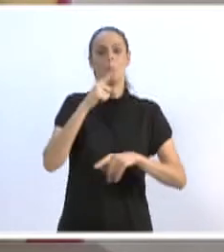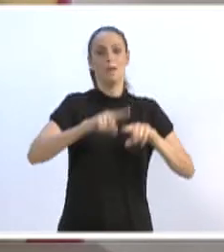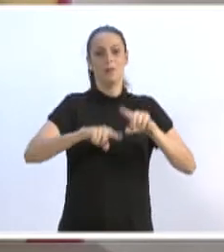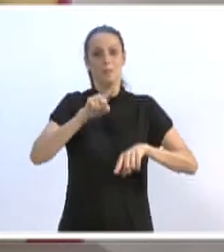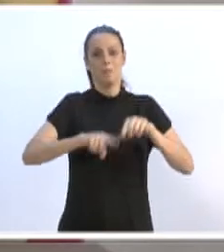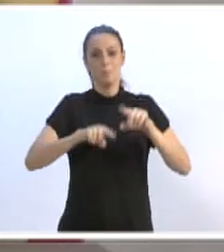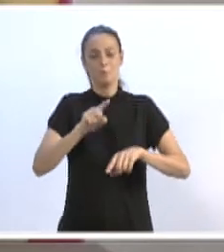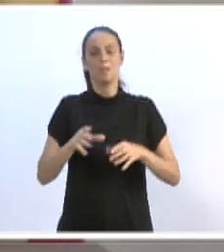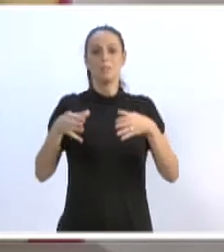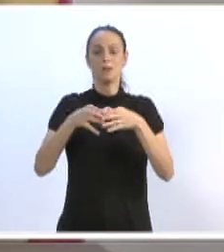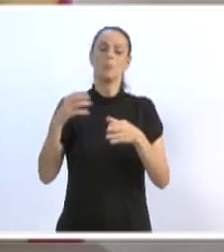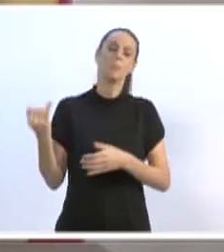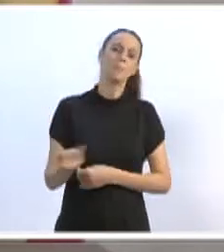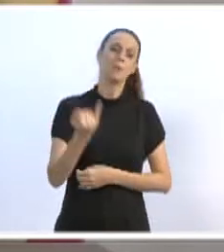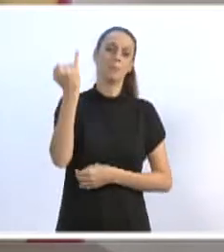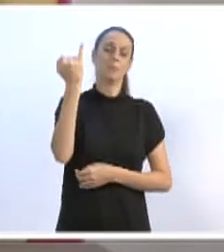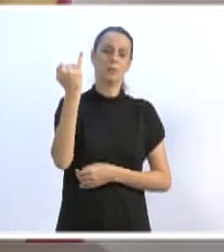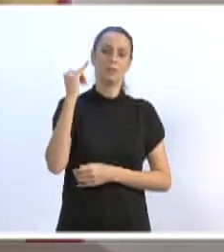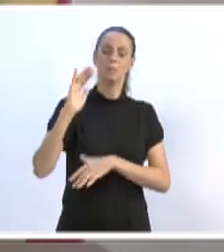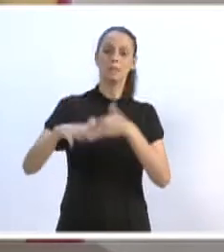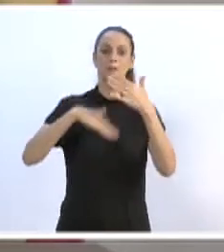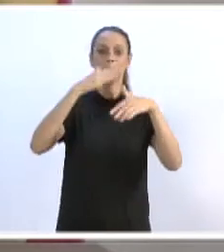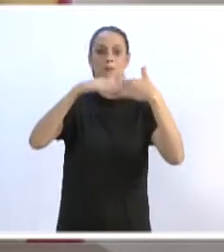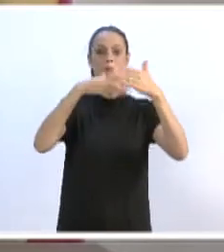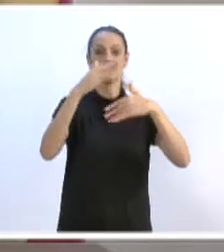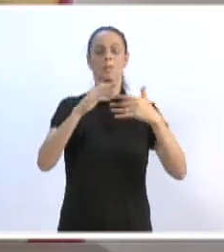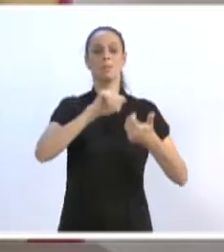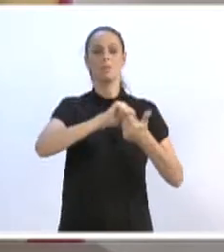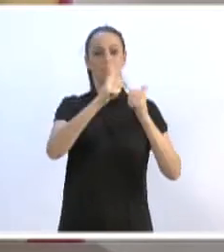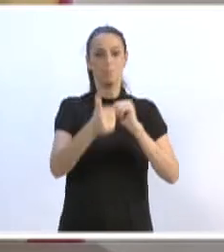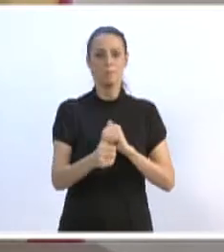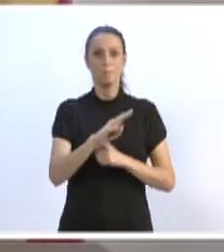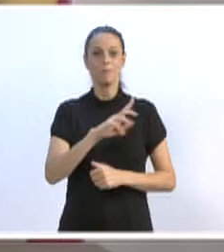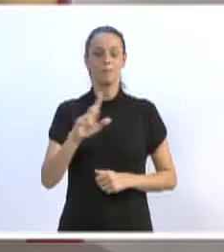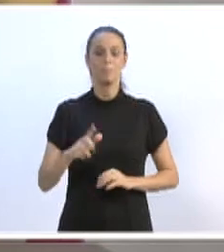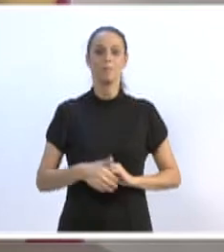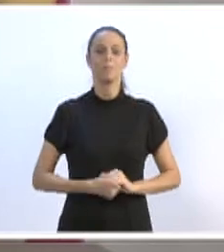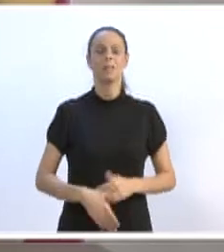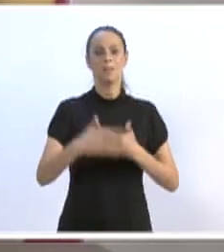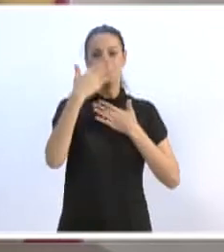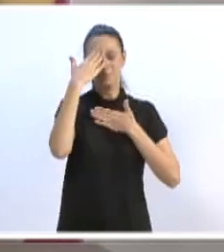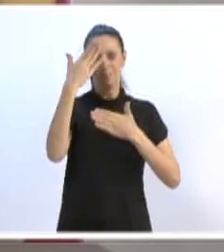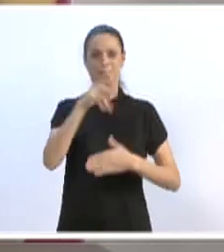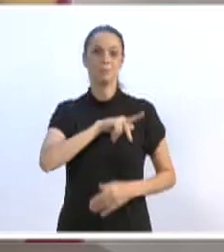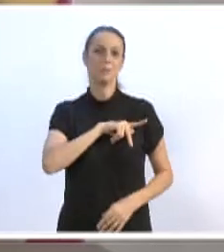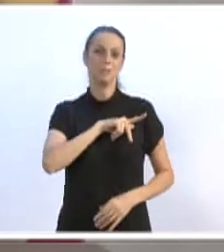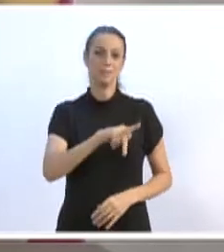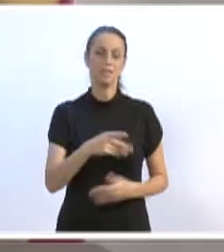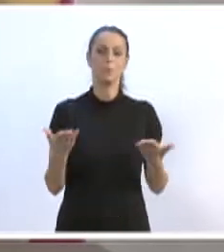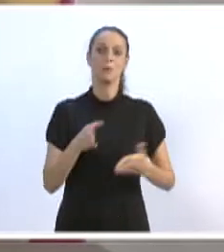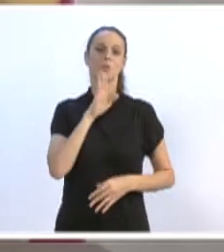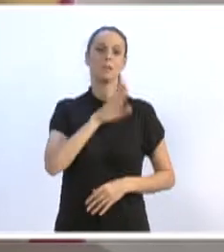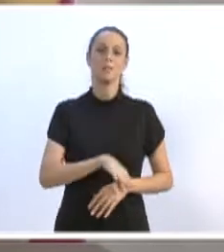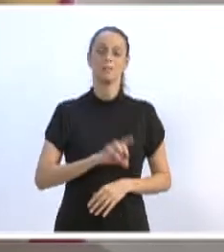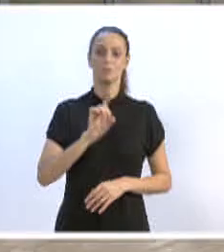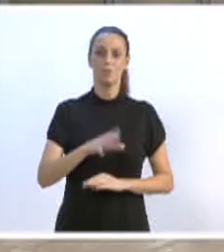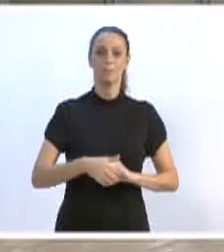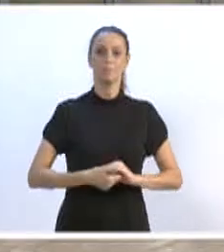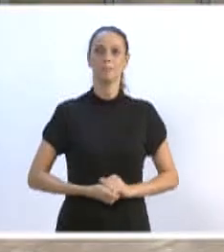a oportunidade, no dia 5 de maio, no Olímpico, ali na Alameda, haverá a feijoada do Clube Náutico